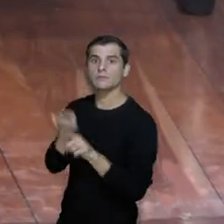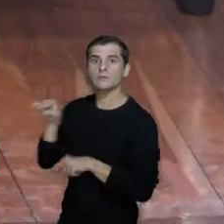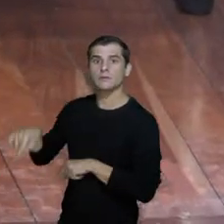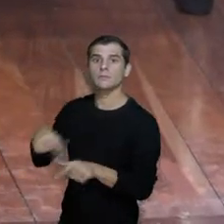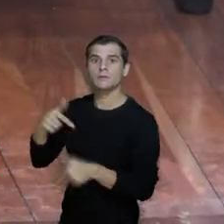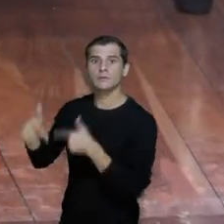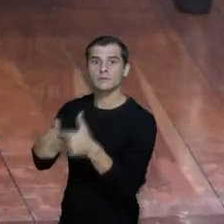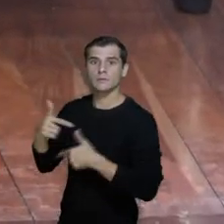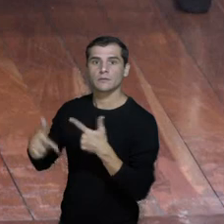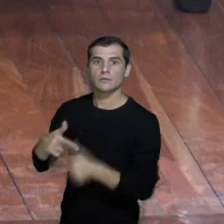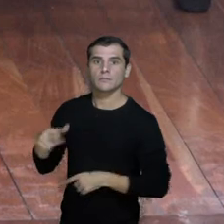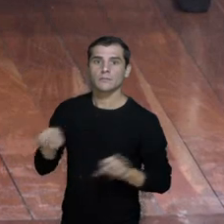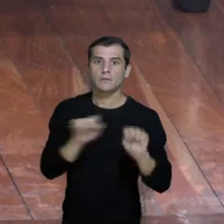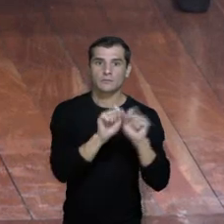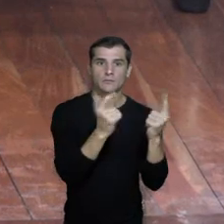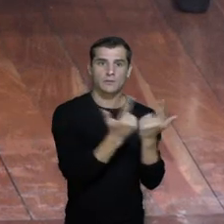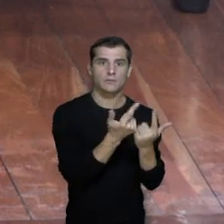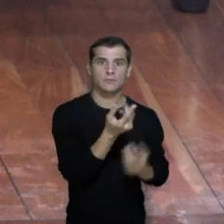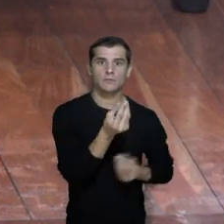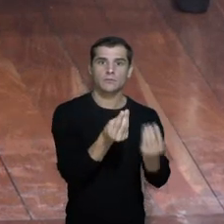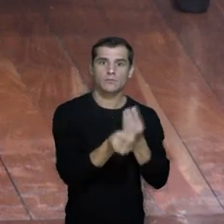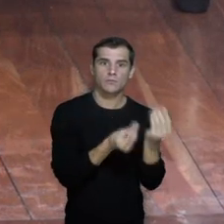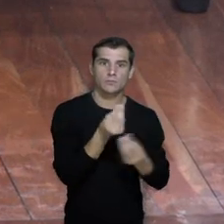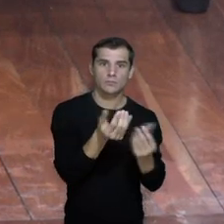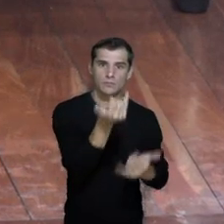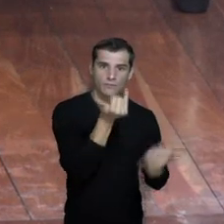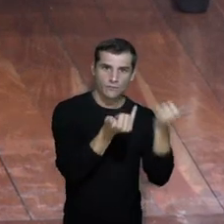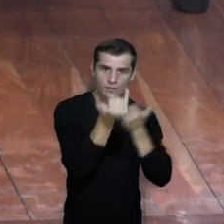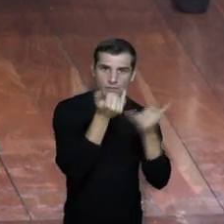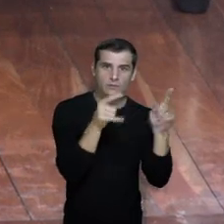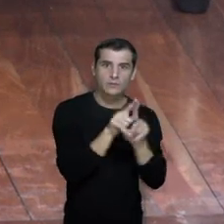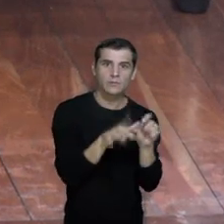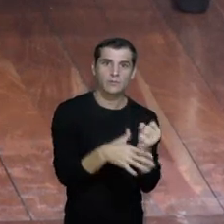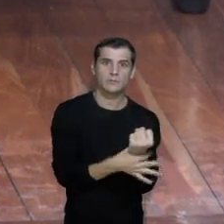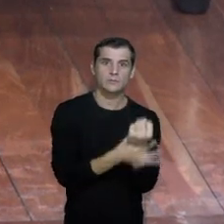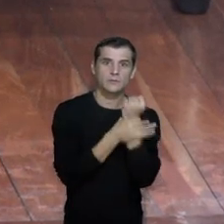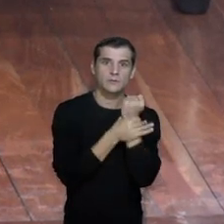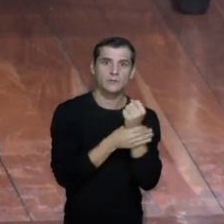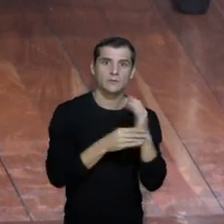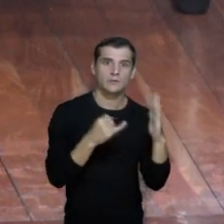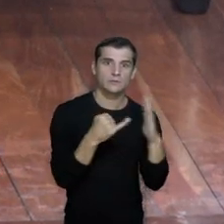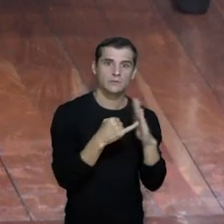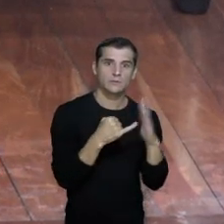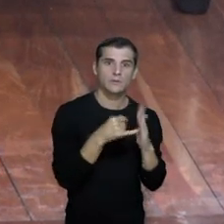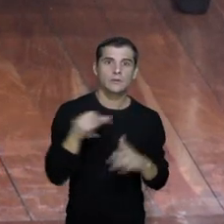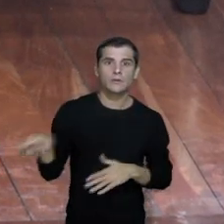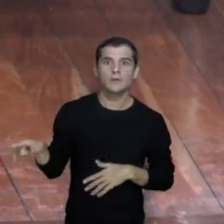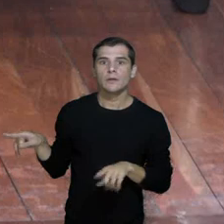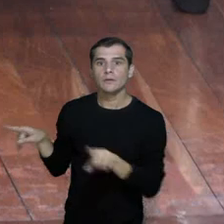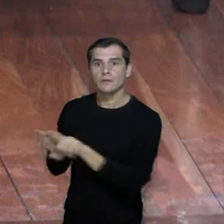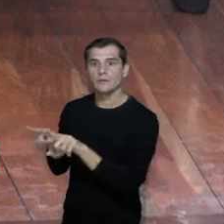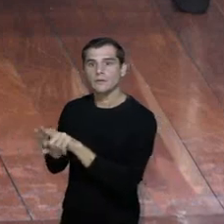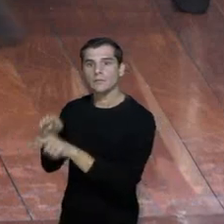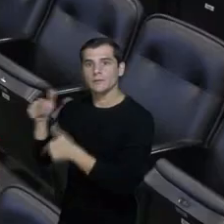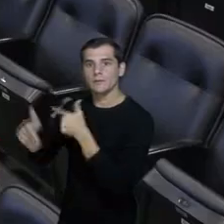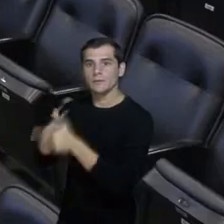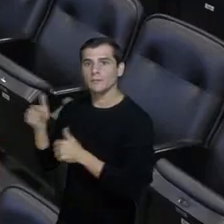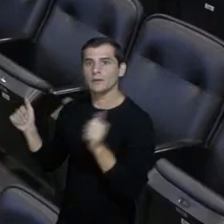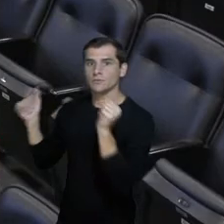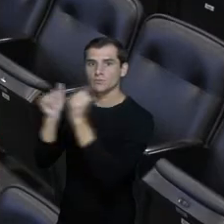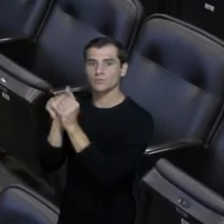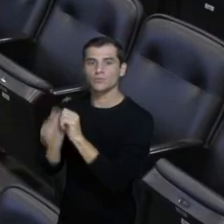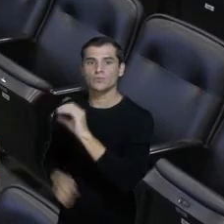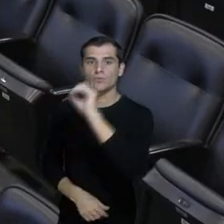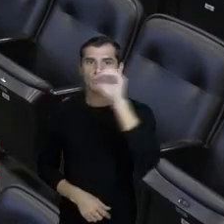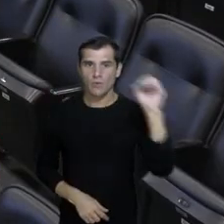núcleo de eh informação e segurança institucional e sou colega do Dr stang Aí lá do dos tempos do Oeste lá também